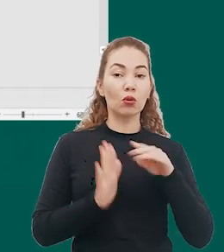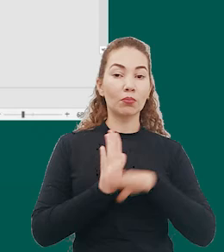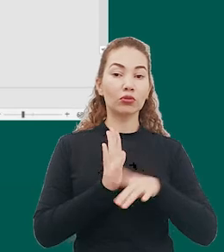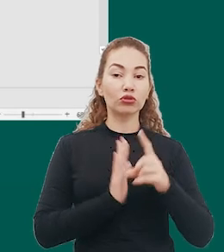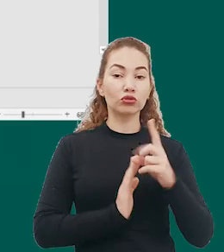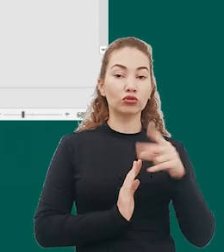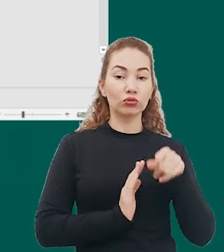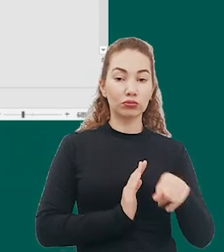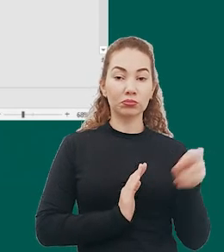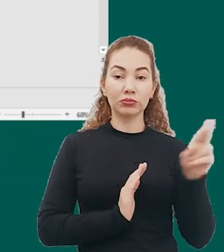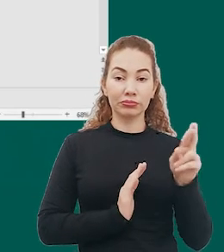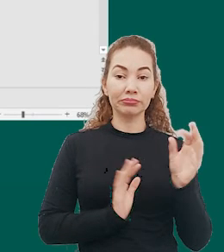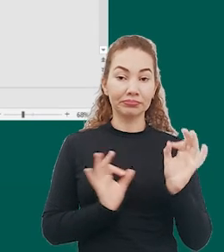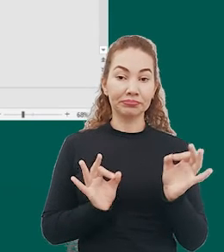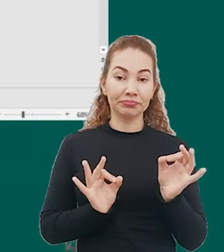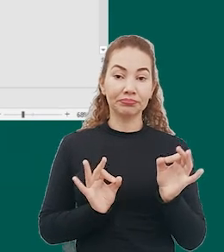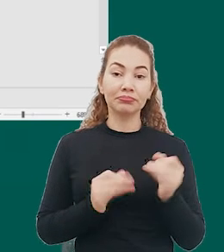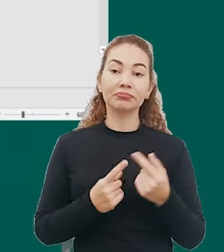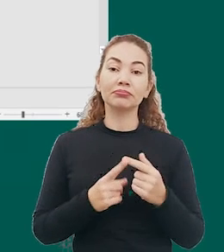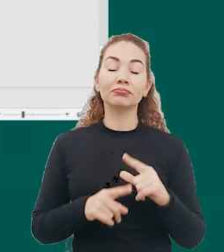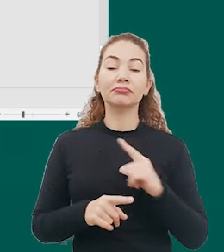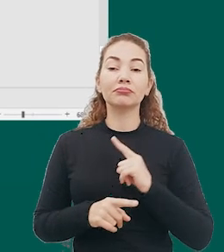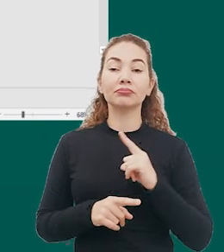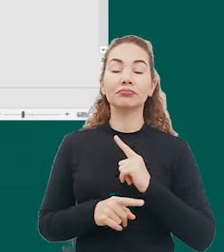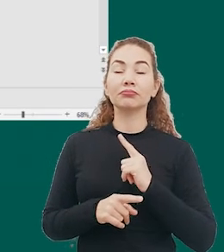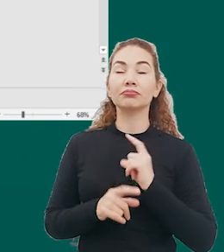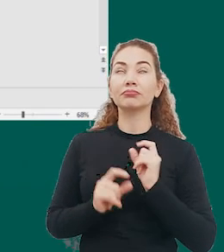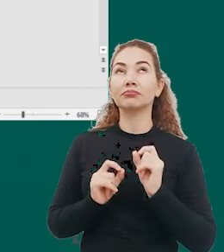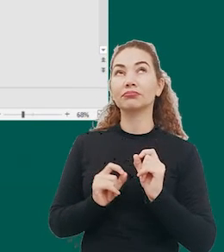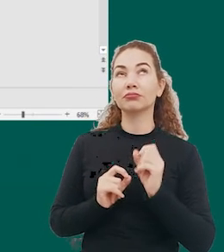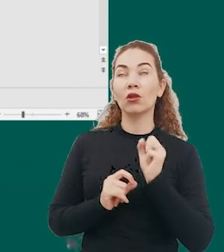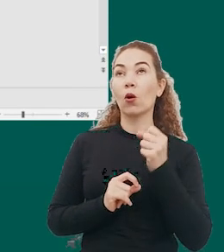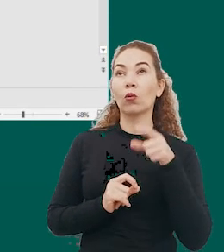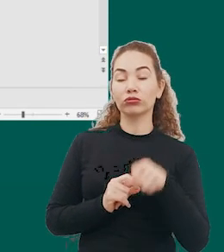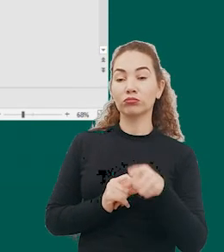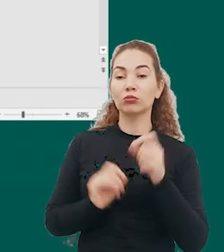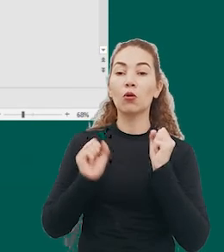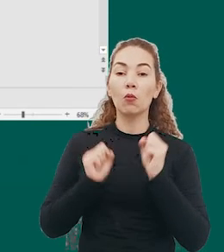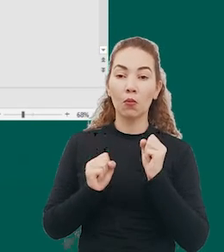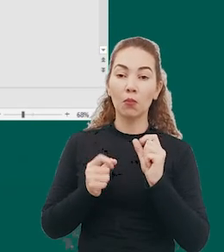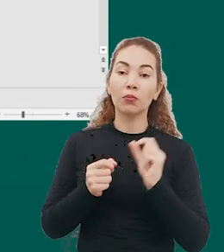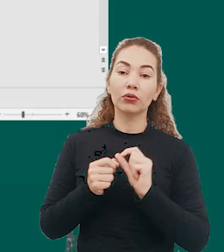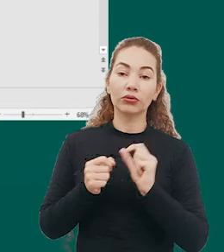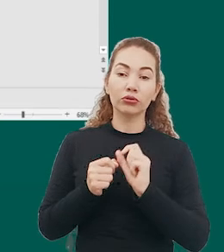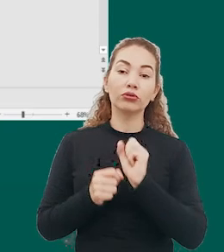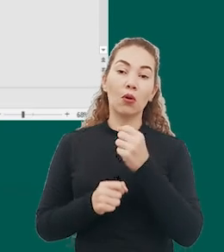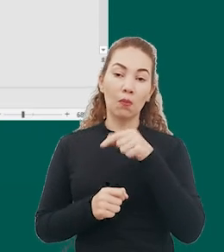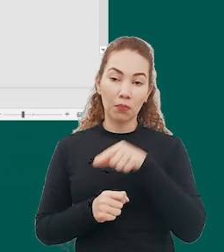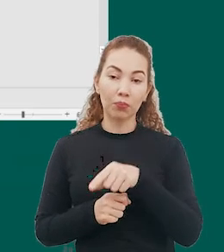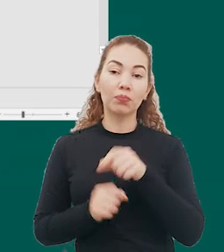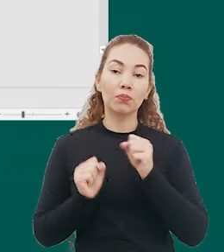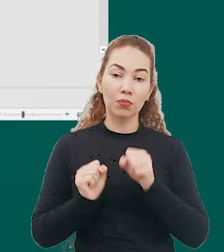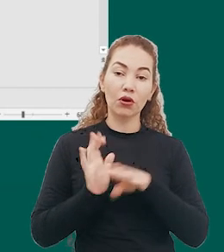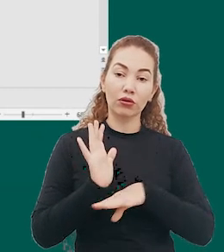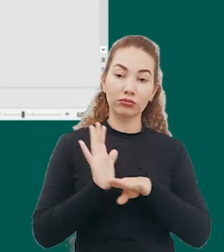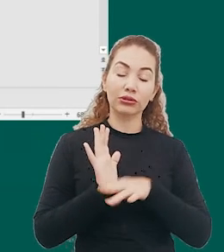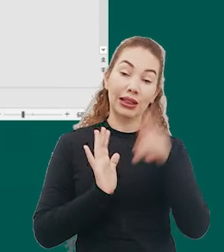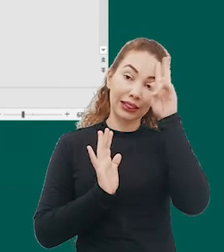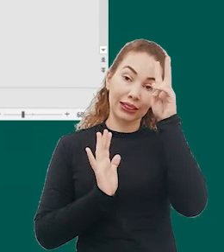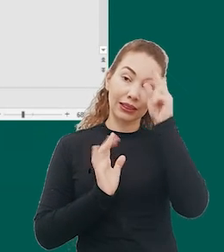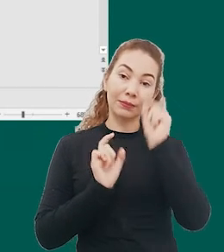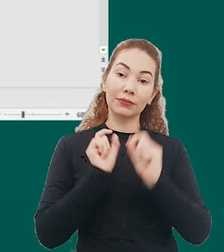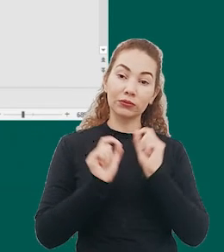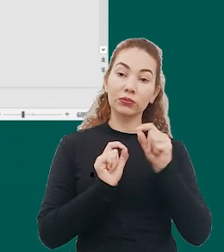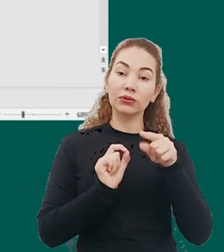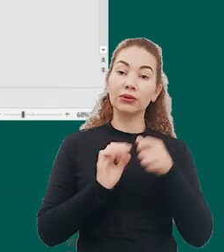12.000, certo? Ah, mas eu fiz uma aplicação de 8.000, então eu posso deduzir os 8.000. Lembrando que